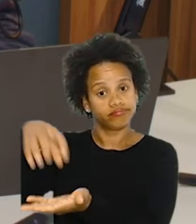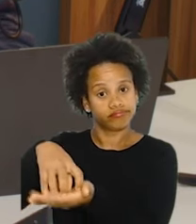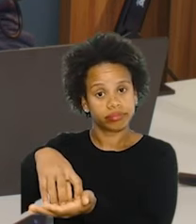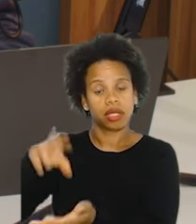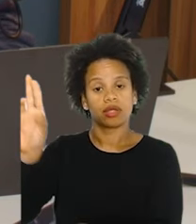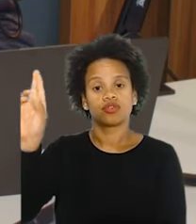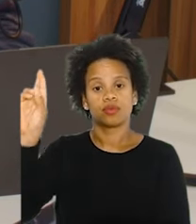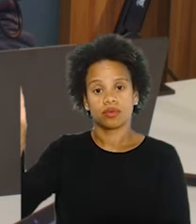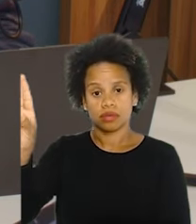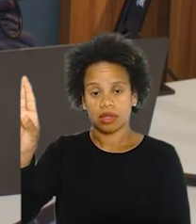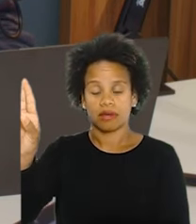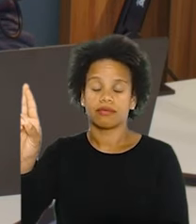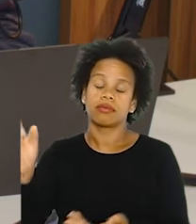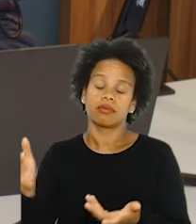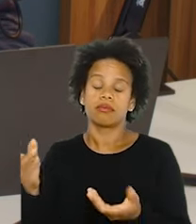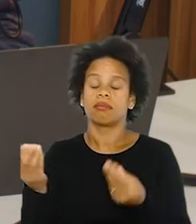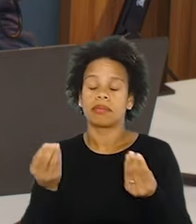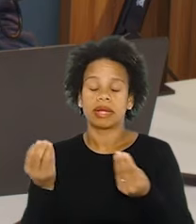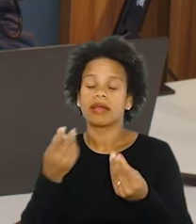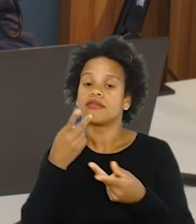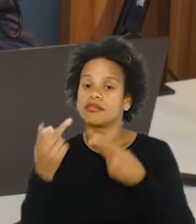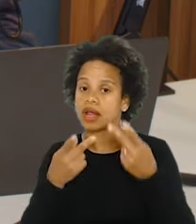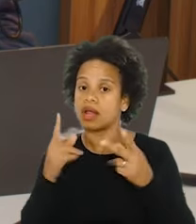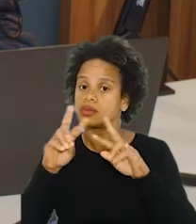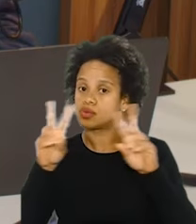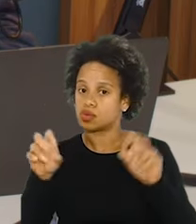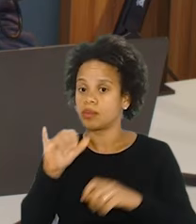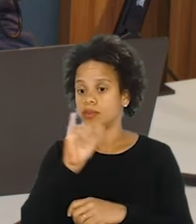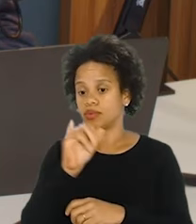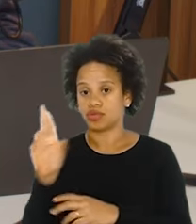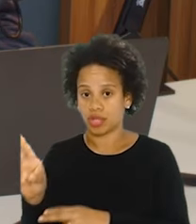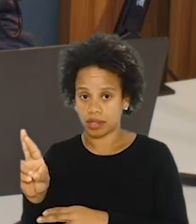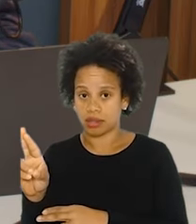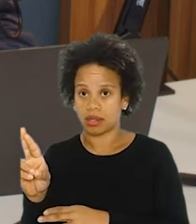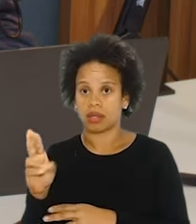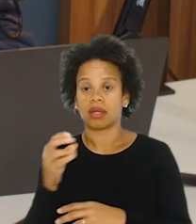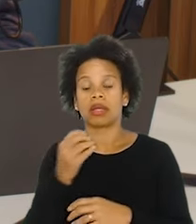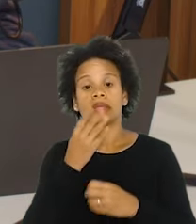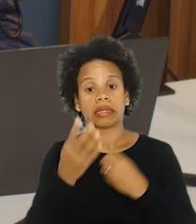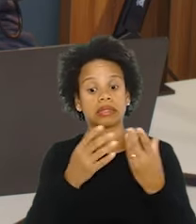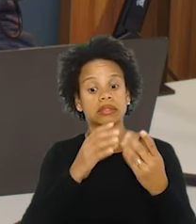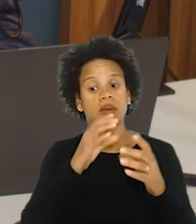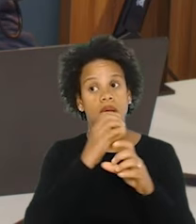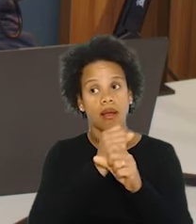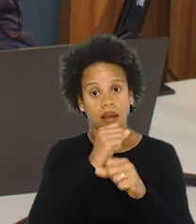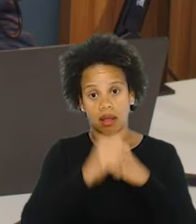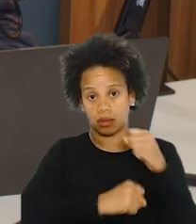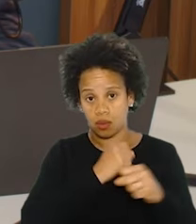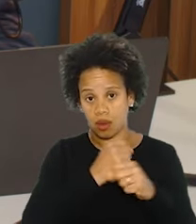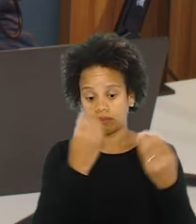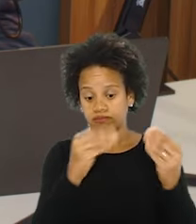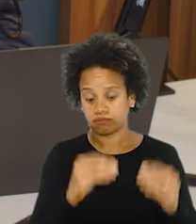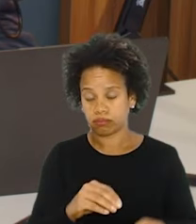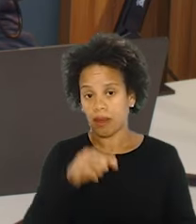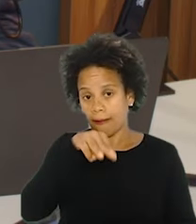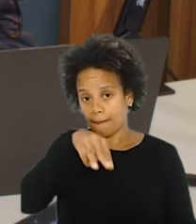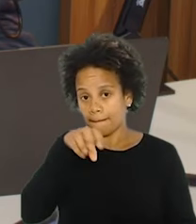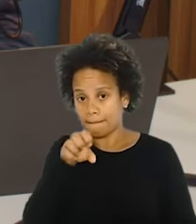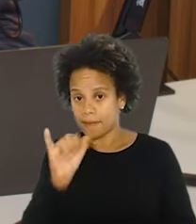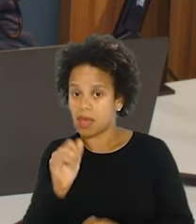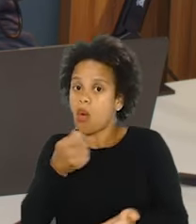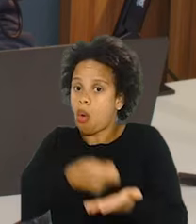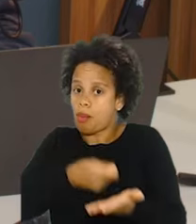responsável aí da para para falar sobre o Imposto de Renda tá então declaração anual do microempreendedor individual é